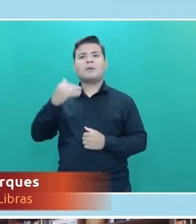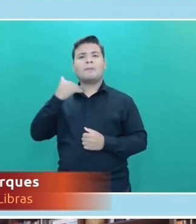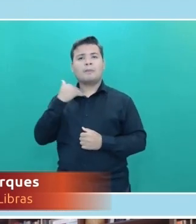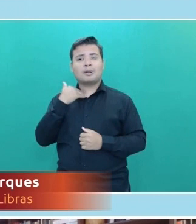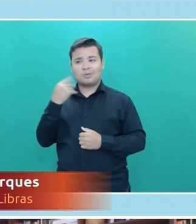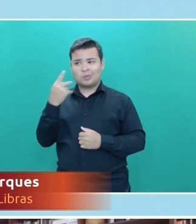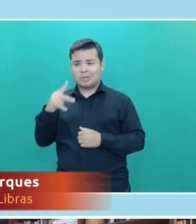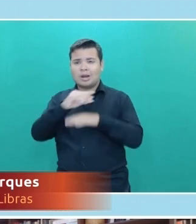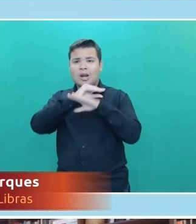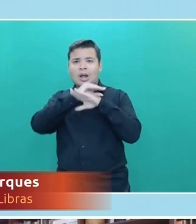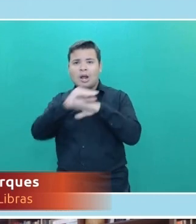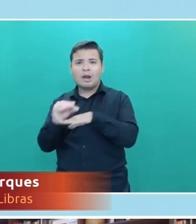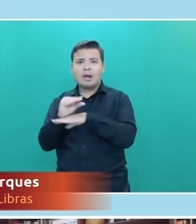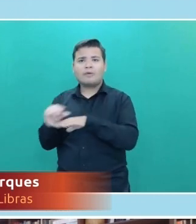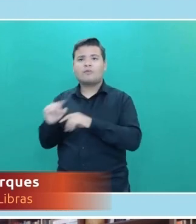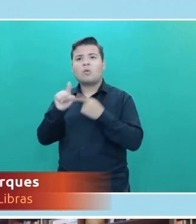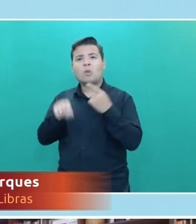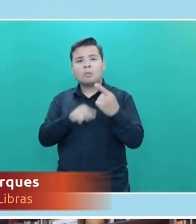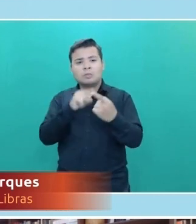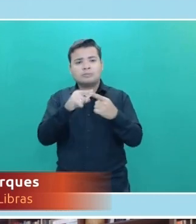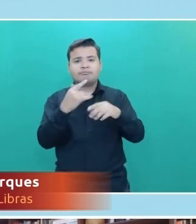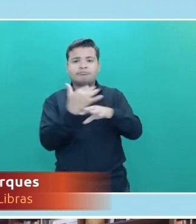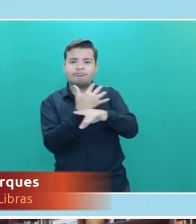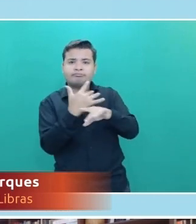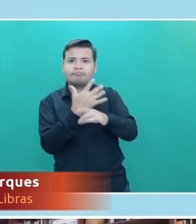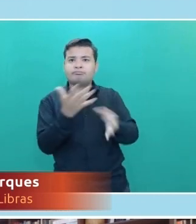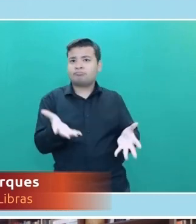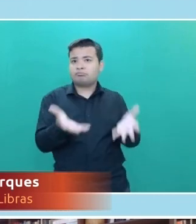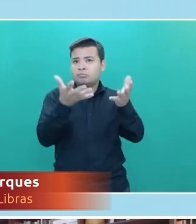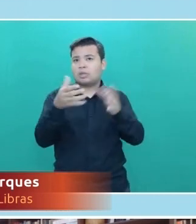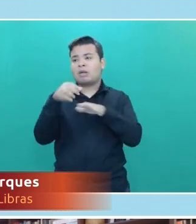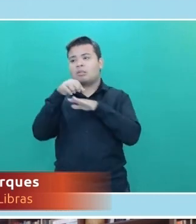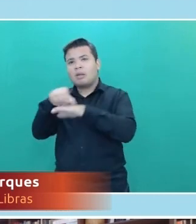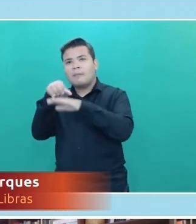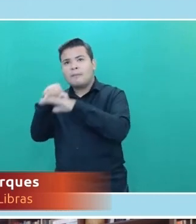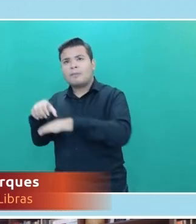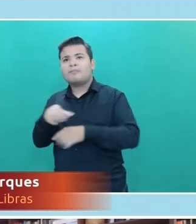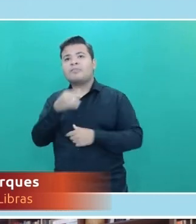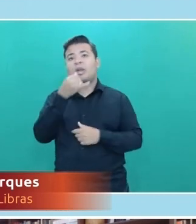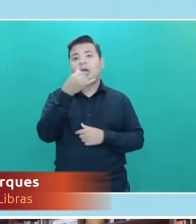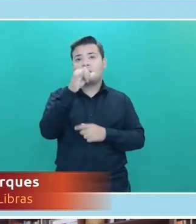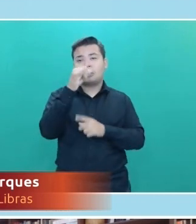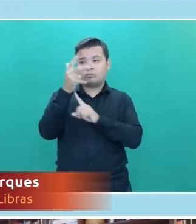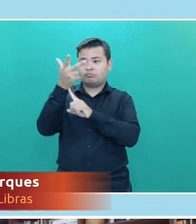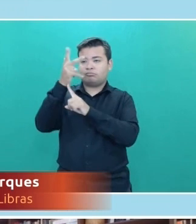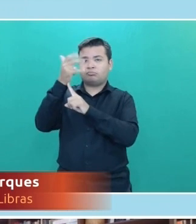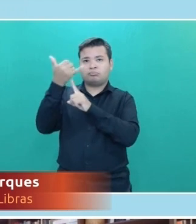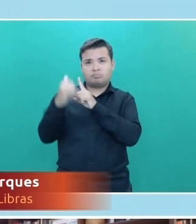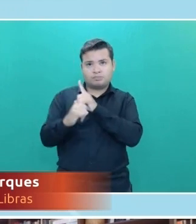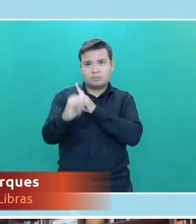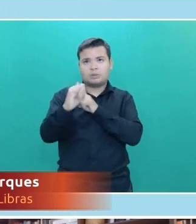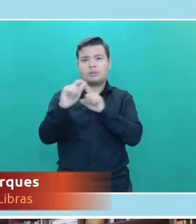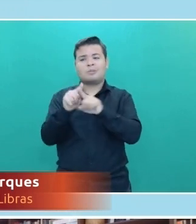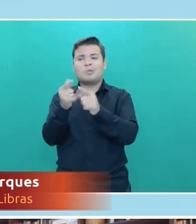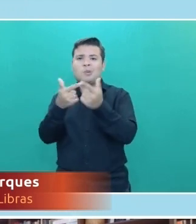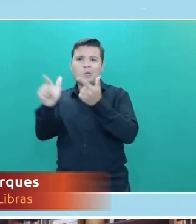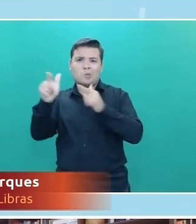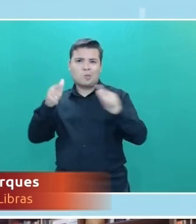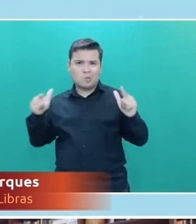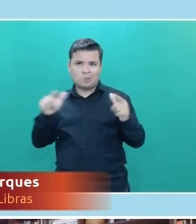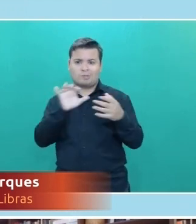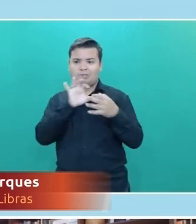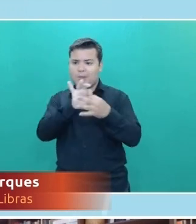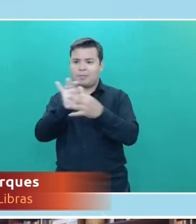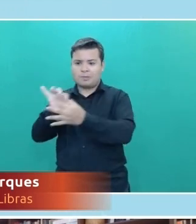investimento urbanização, transporte, energia eólica, entre outros. E se pretende